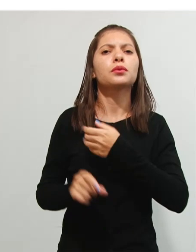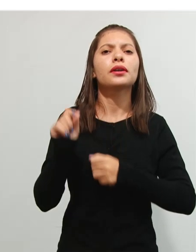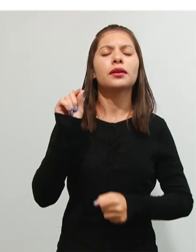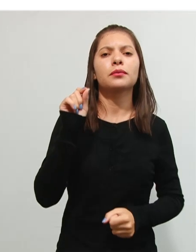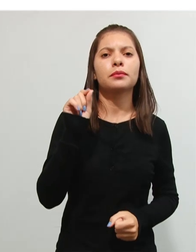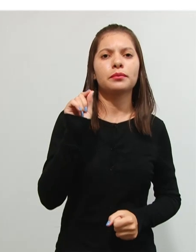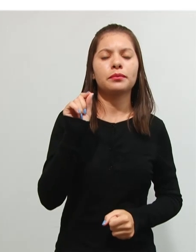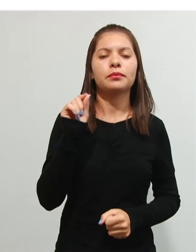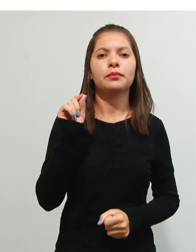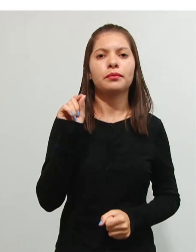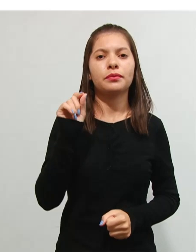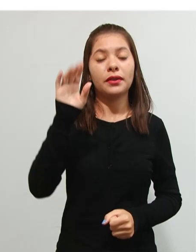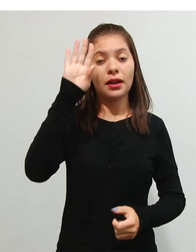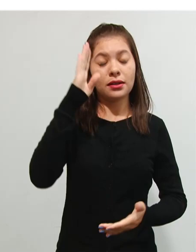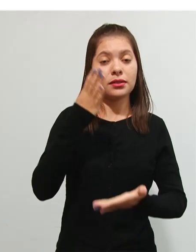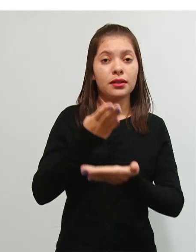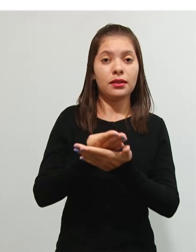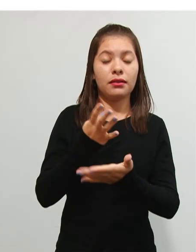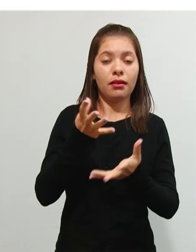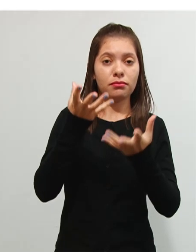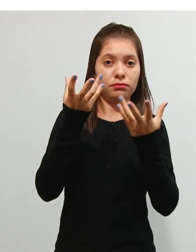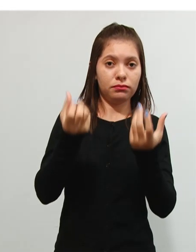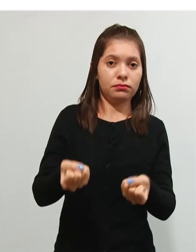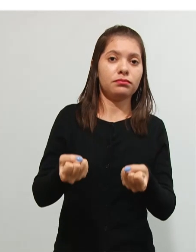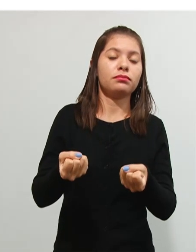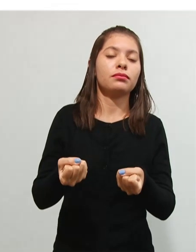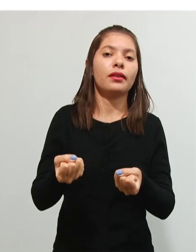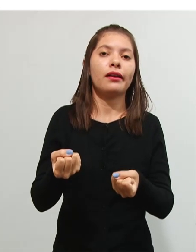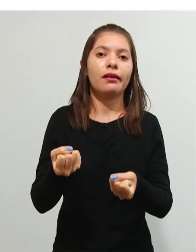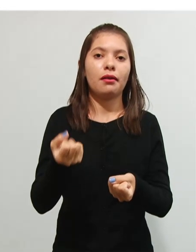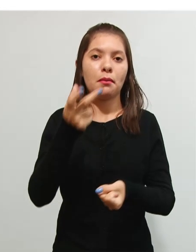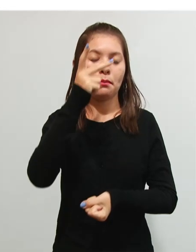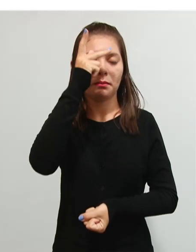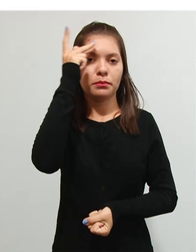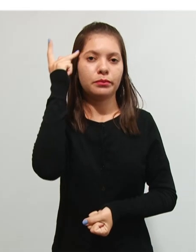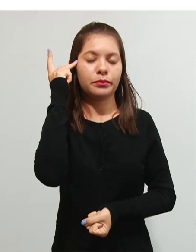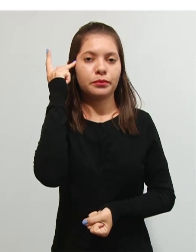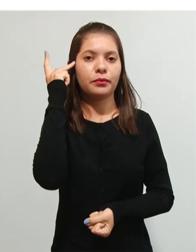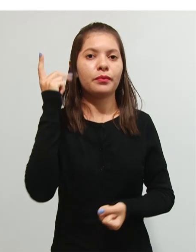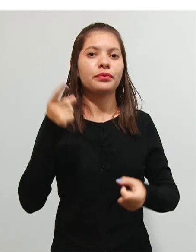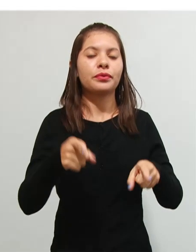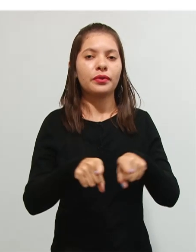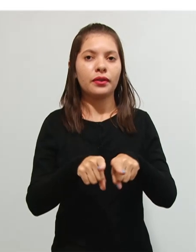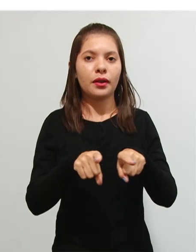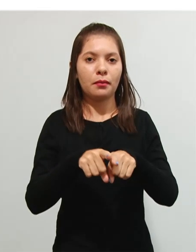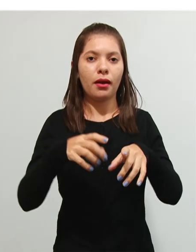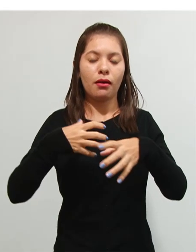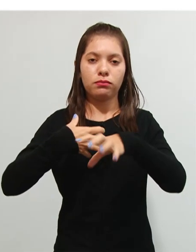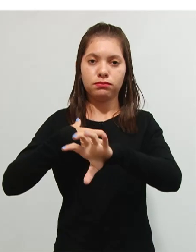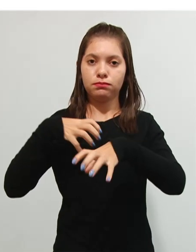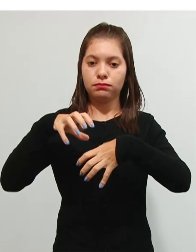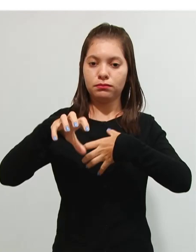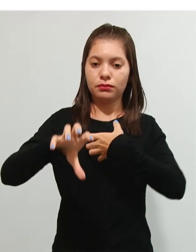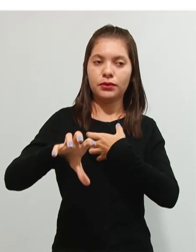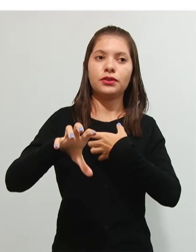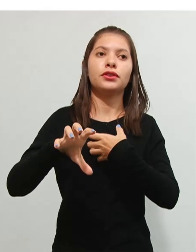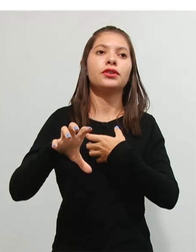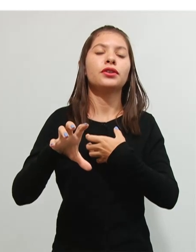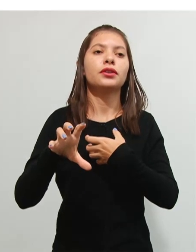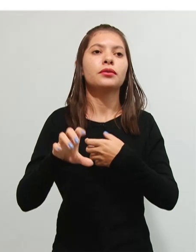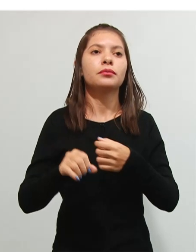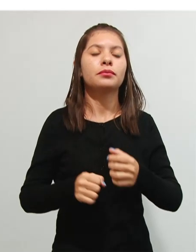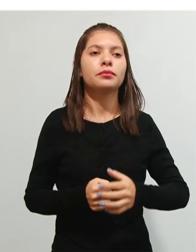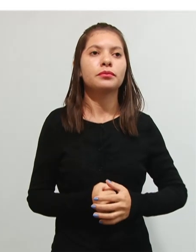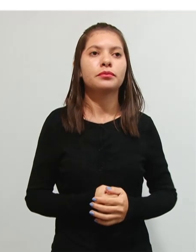aceitação positiva e incondicional da pessoa. Também a empatia e a